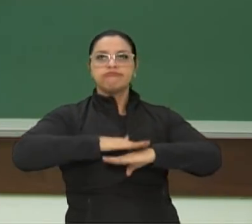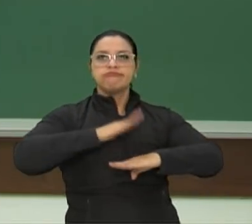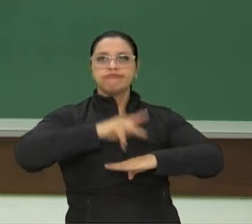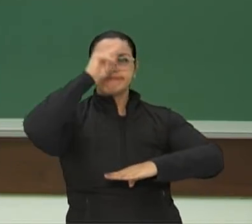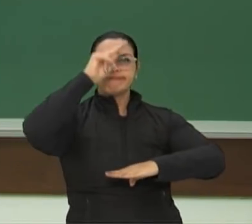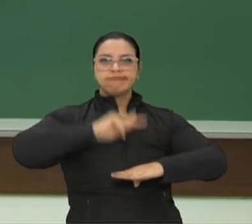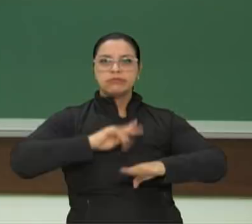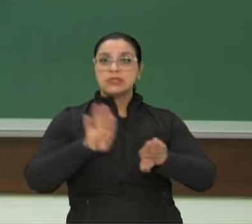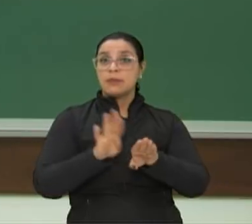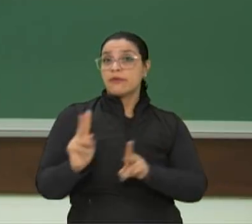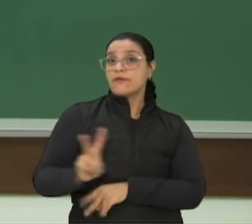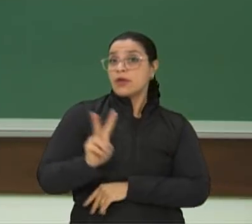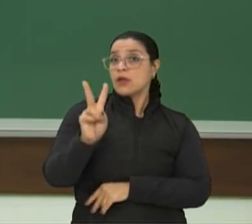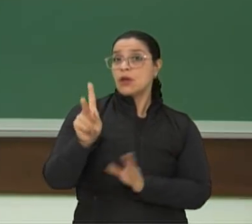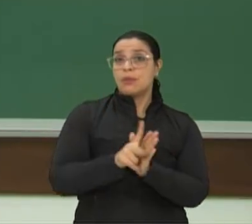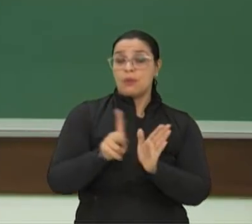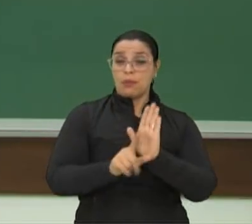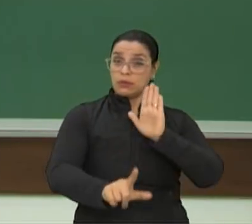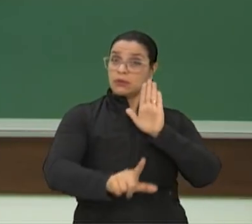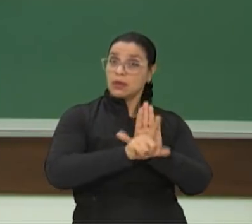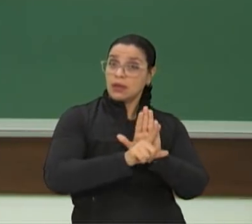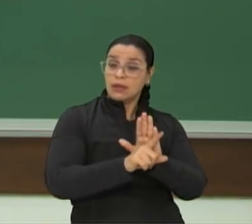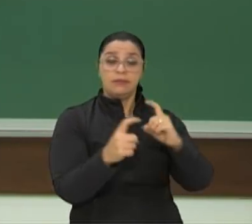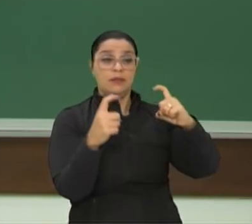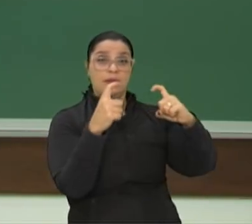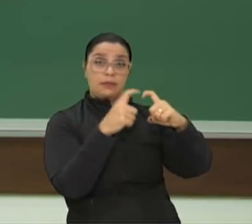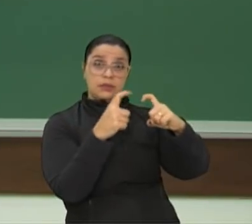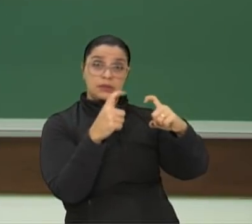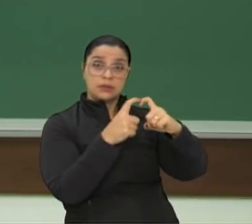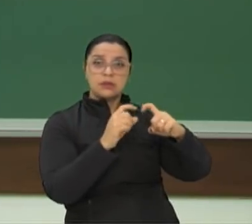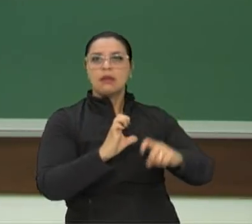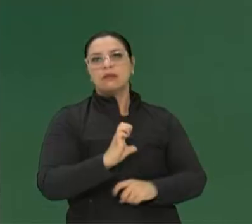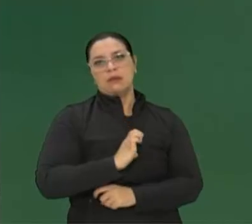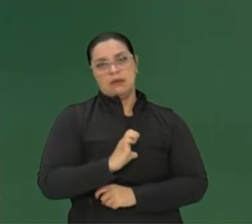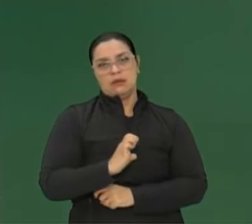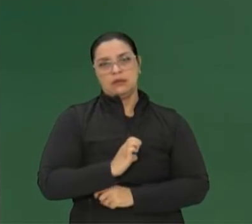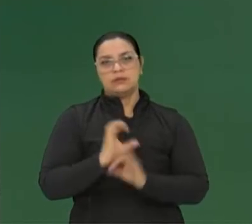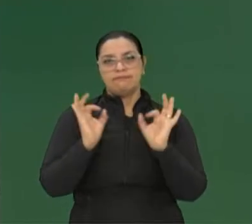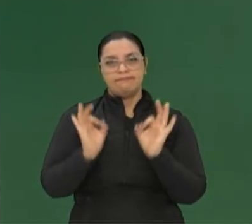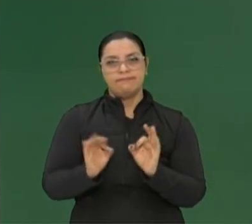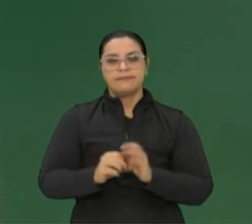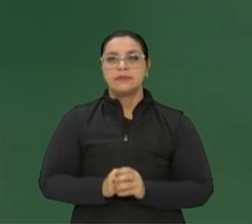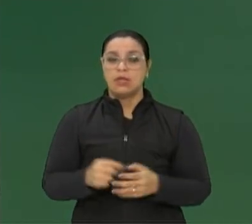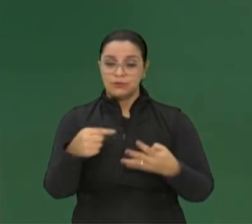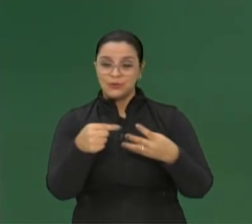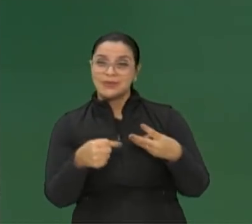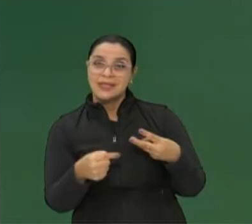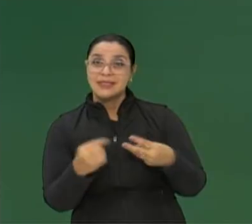portanto, essa valorização das leis, da medicina e da ética, perfeito? Esses são os pontos